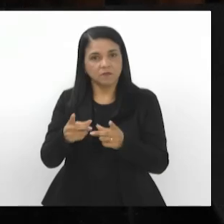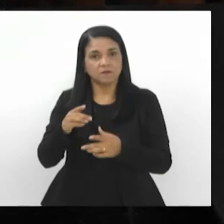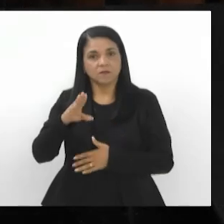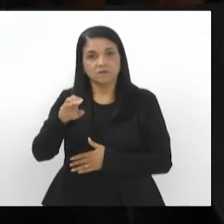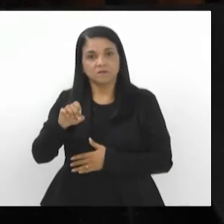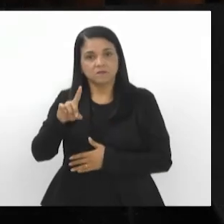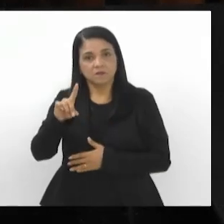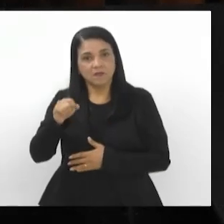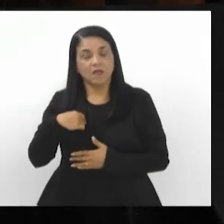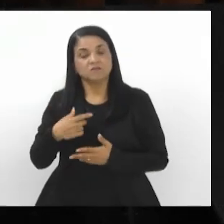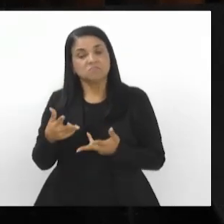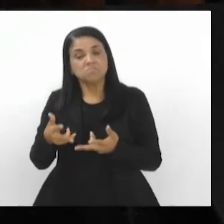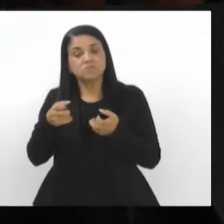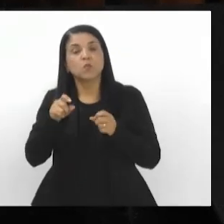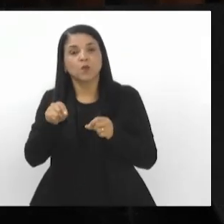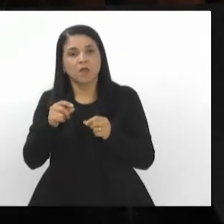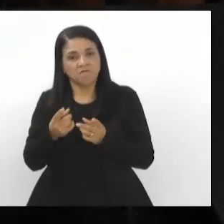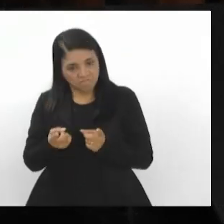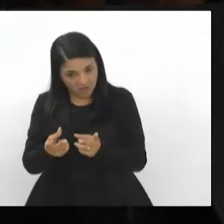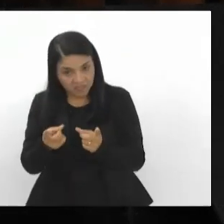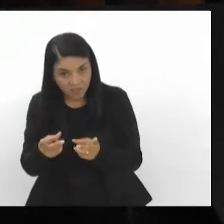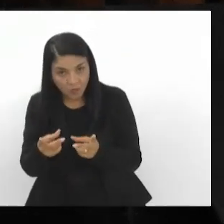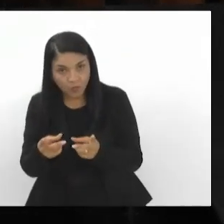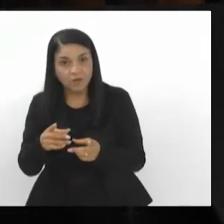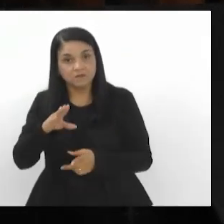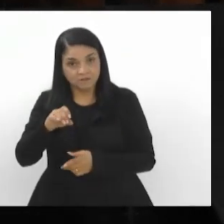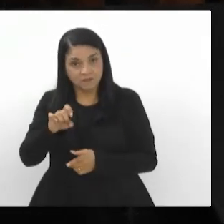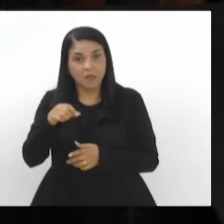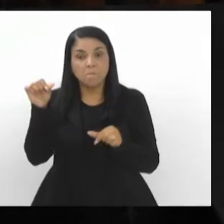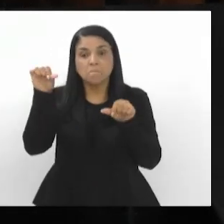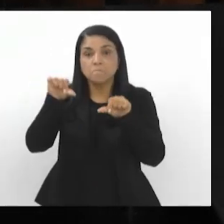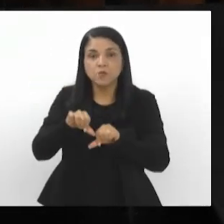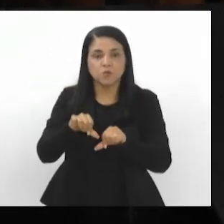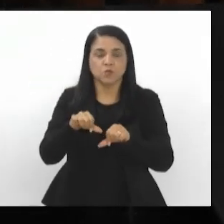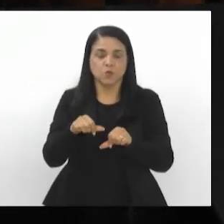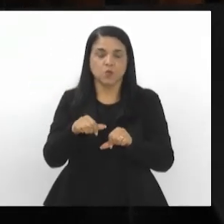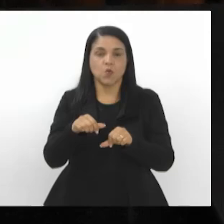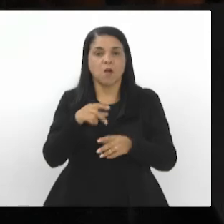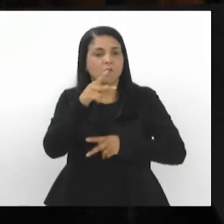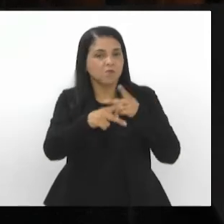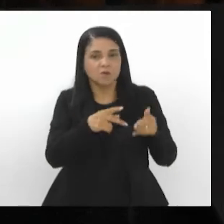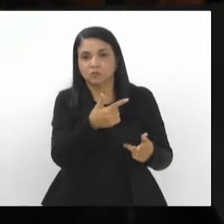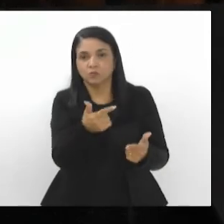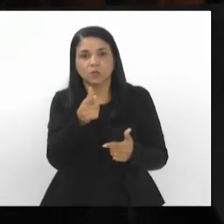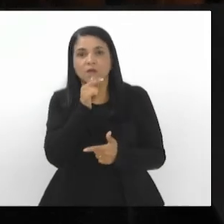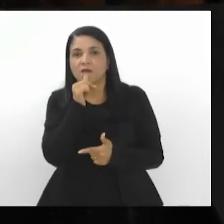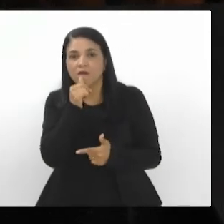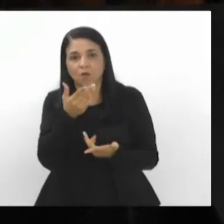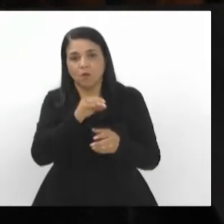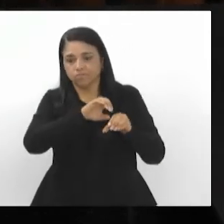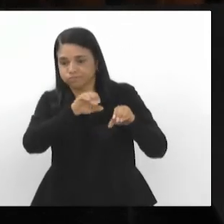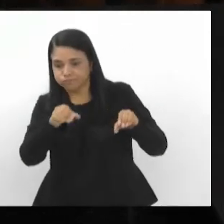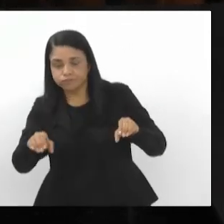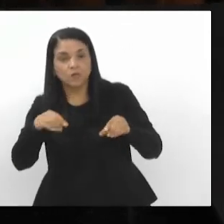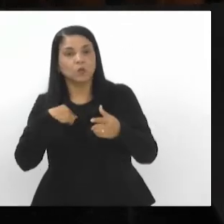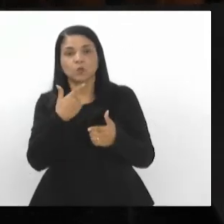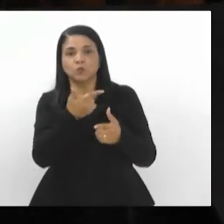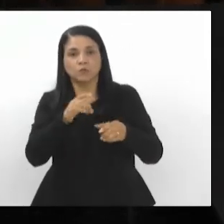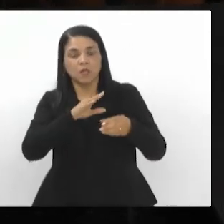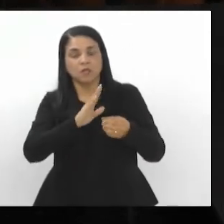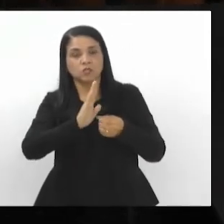gente viu, privatizou, piorou, a população não recebe água encanada dentro de casa, não